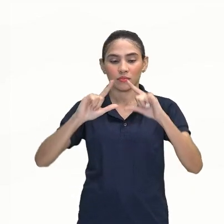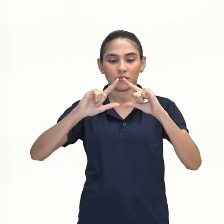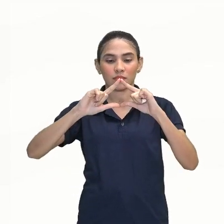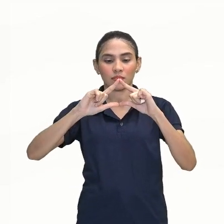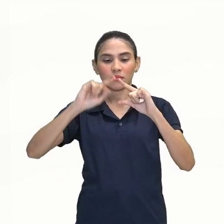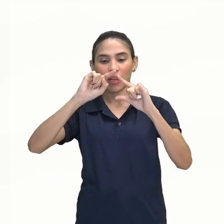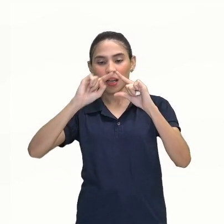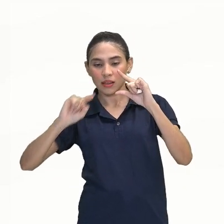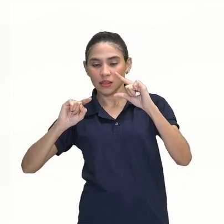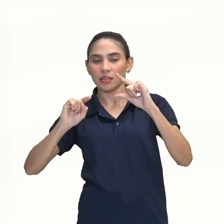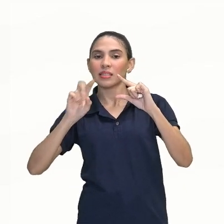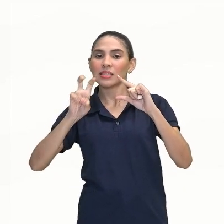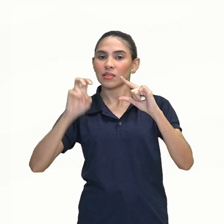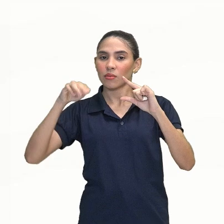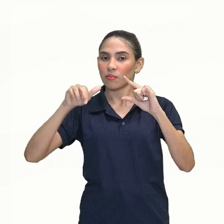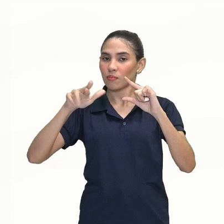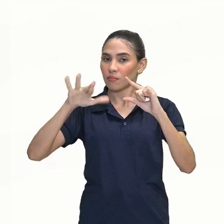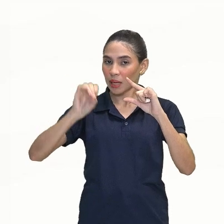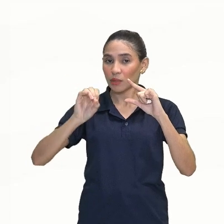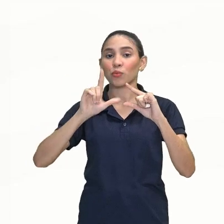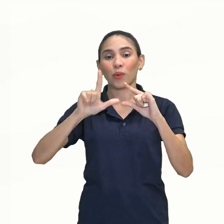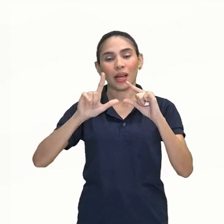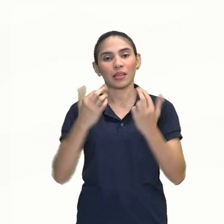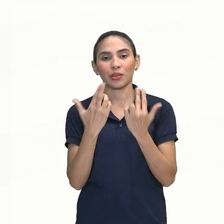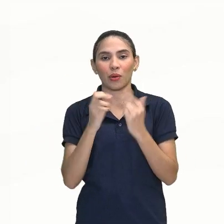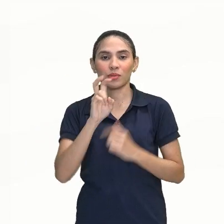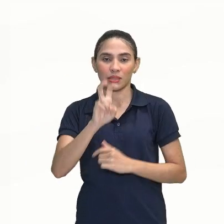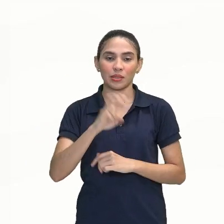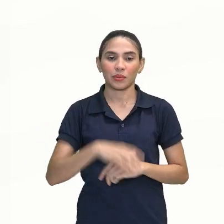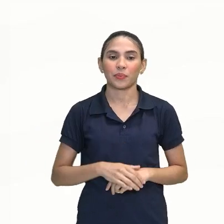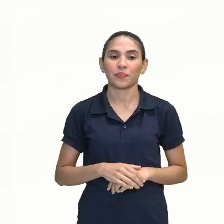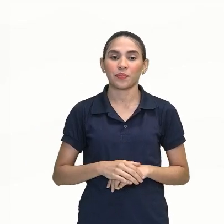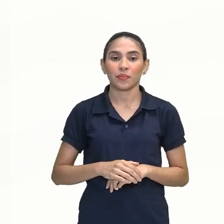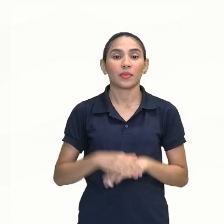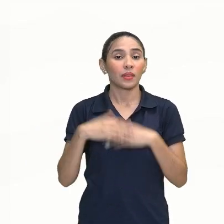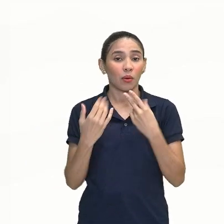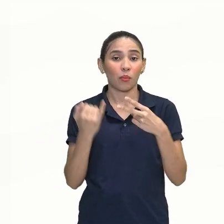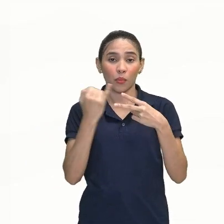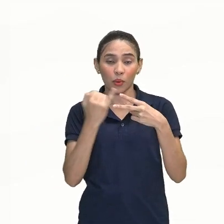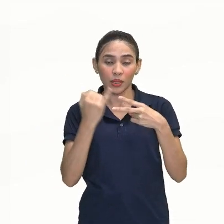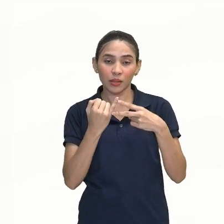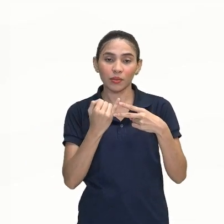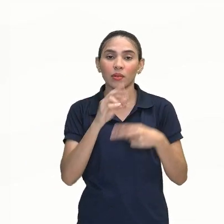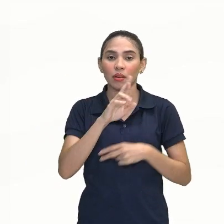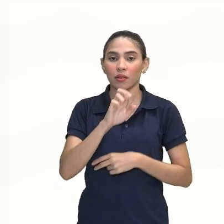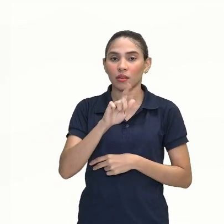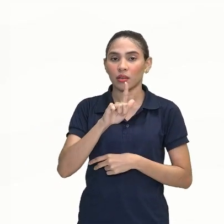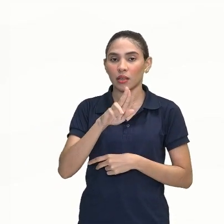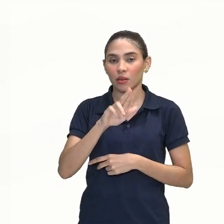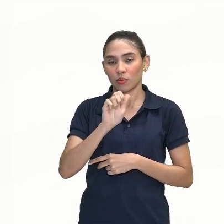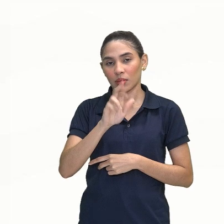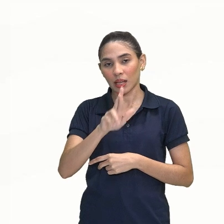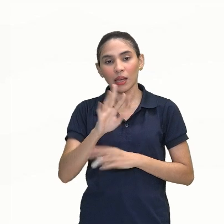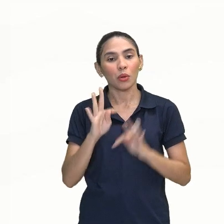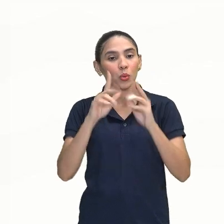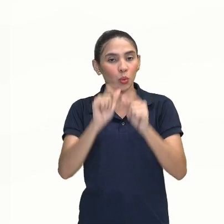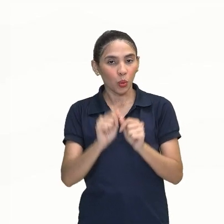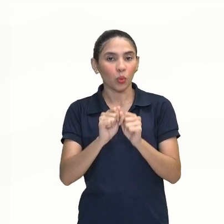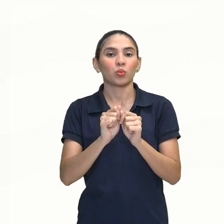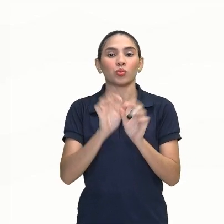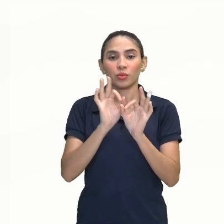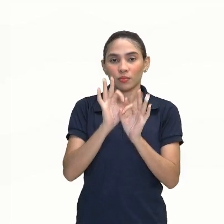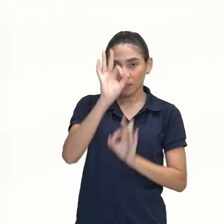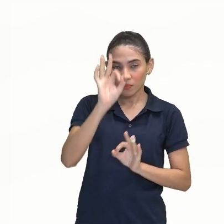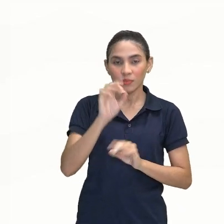5 metros, o L vai ser igual a 5 metros. Como é um polígono regular, eu sei que todos os seus lados medem